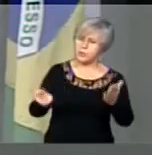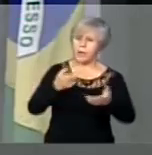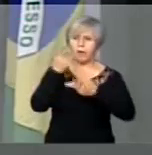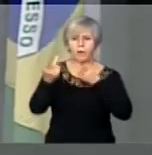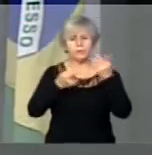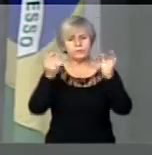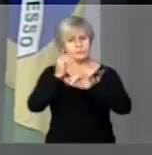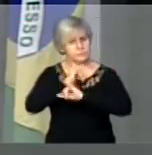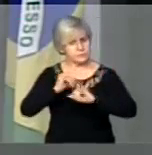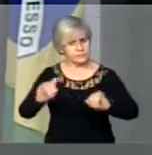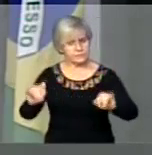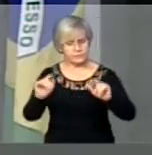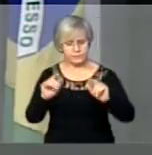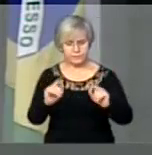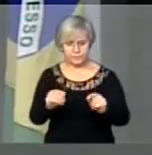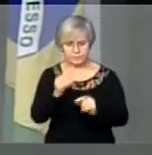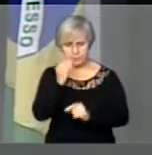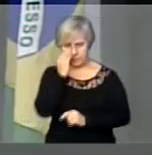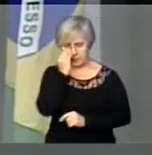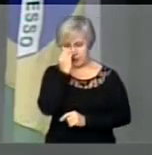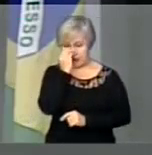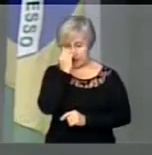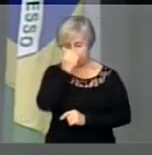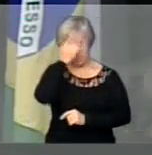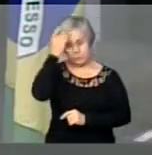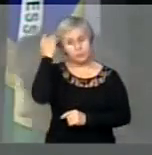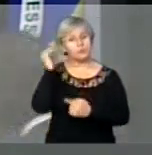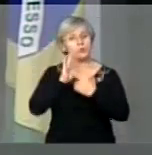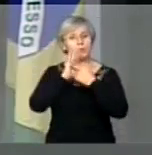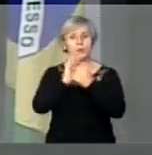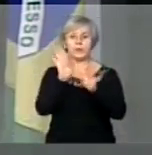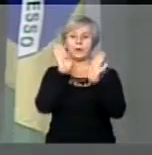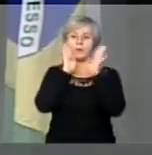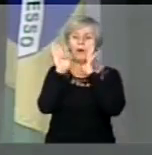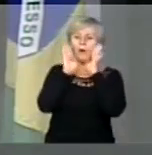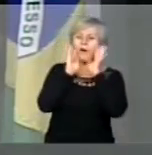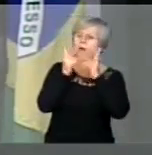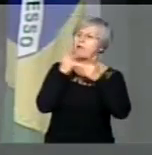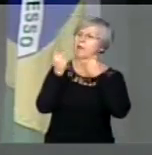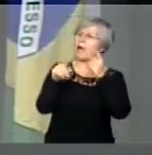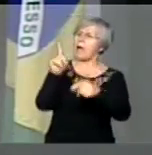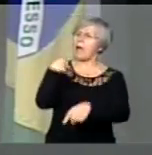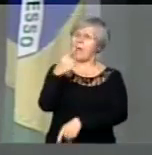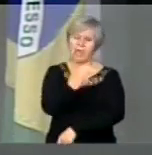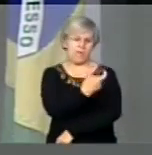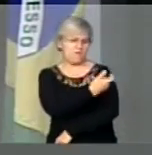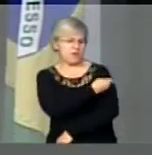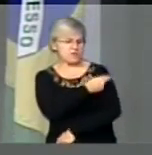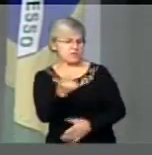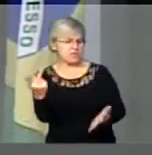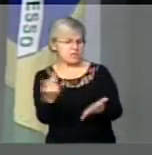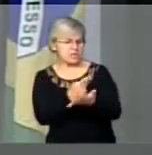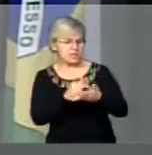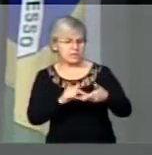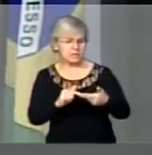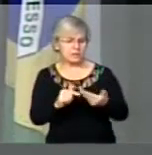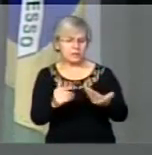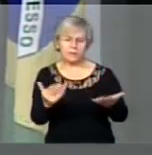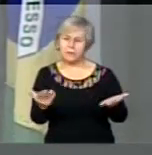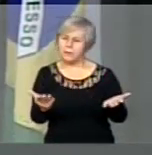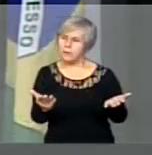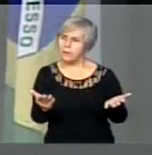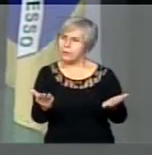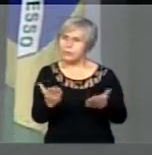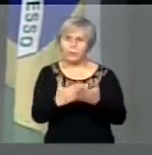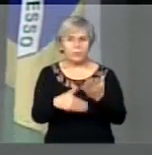que colocam na internet teorias como, é a vacina que causou isso. É um crime falar isso,